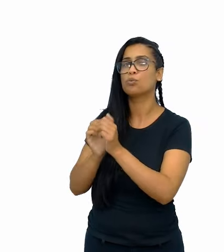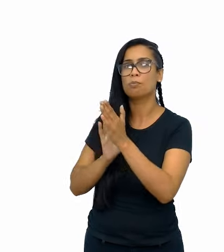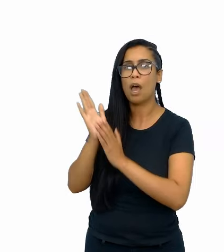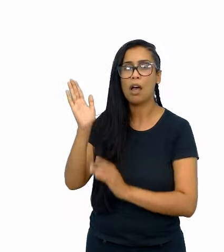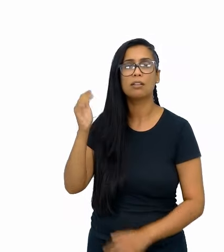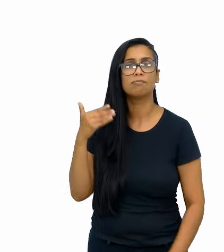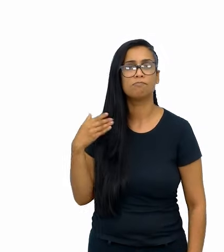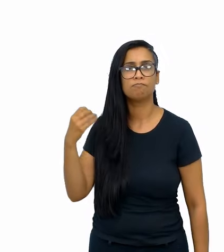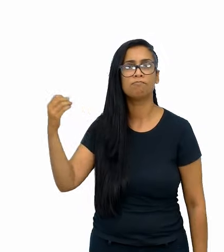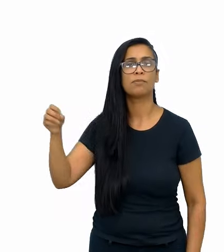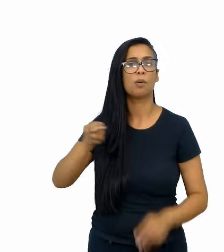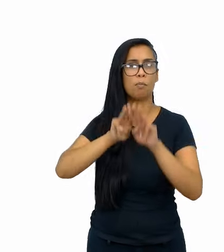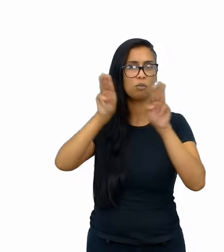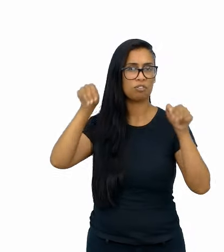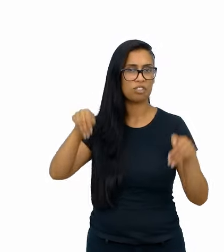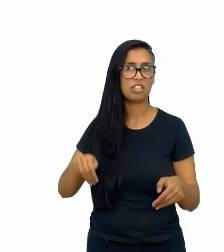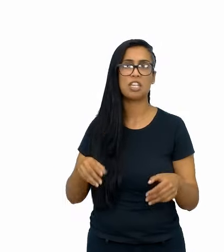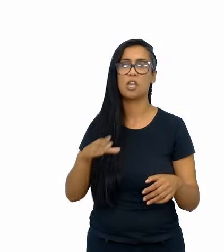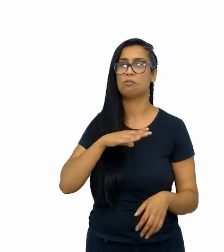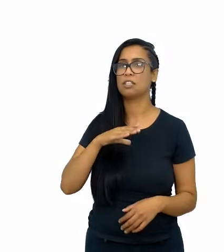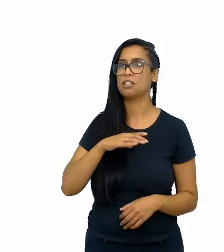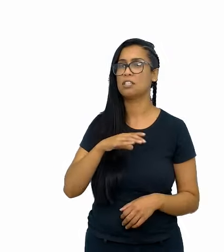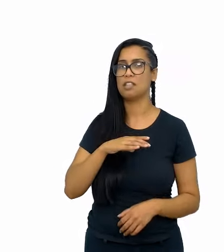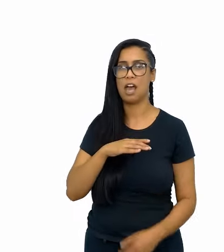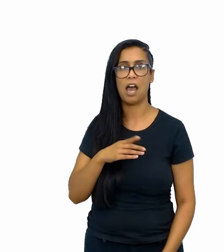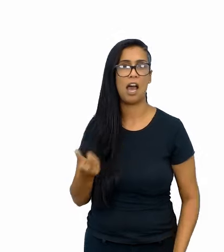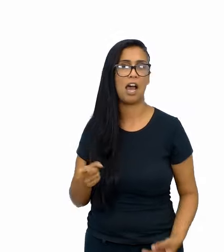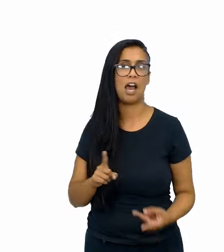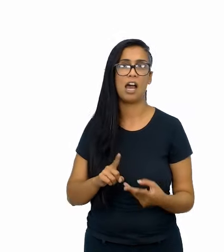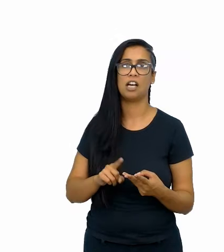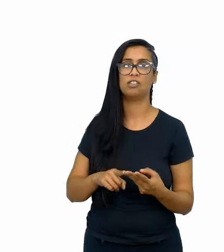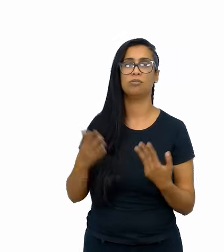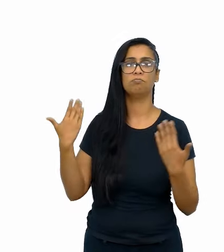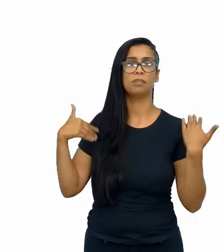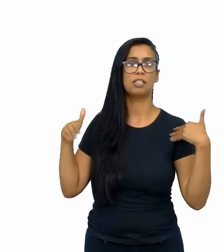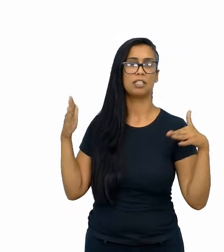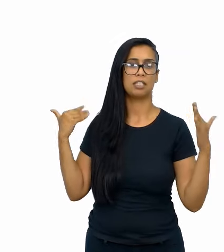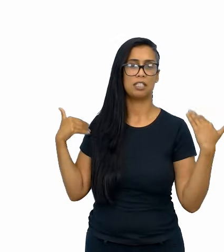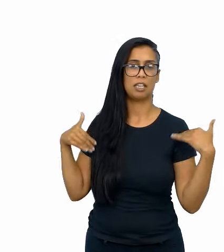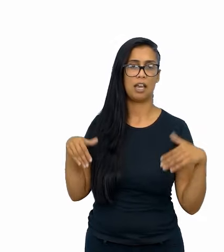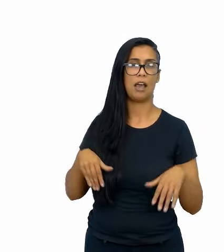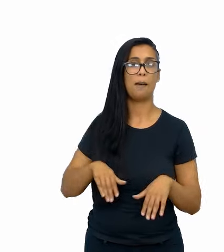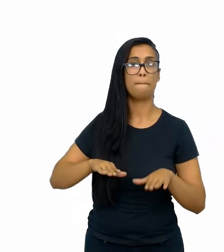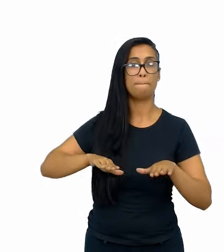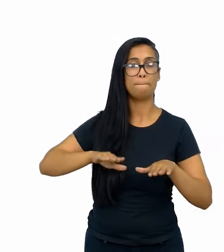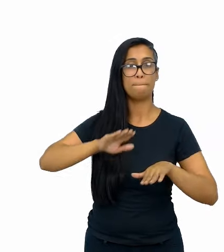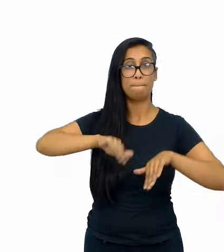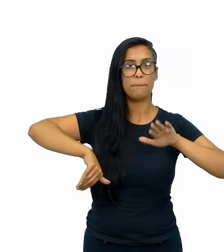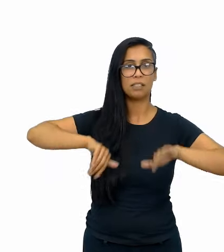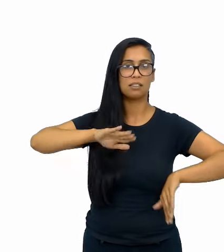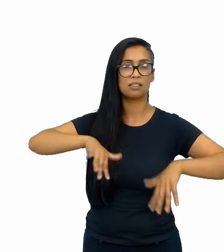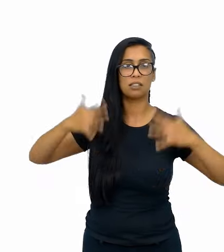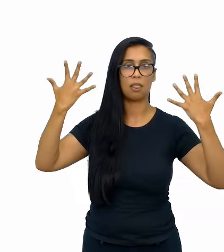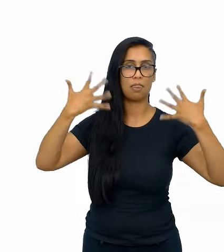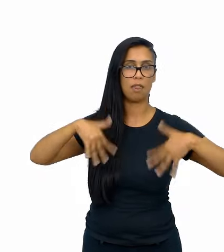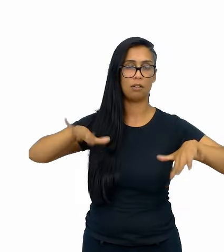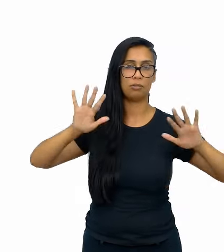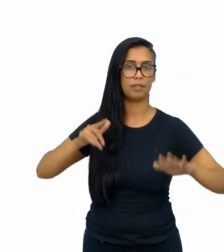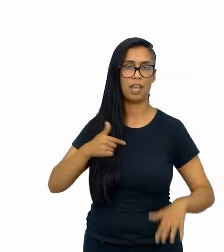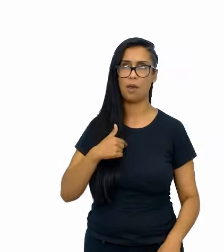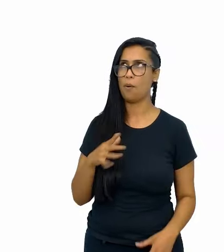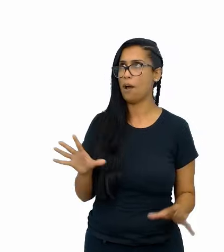cidades, museus, parques de diversões e piscinas naturais. Eu gostei de todas as viagens